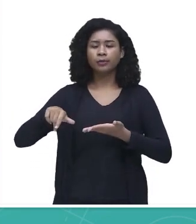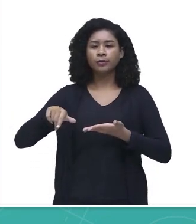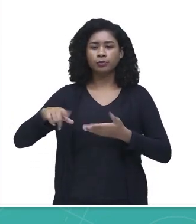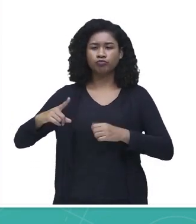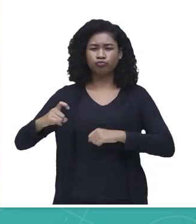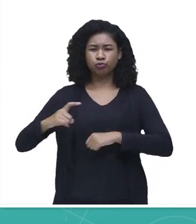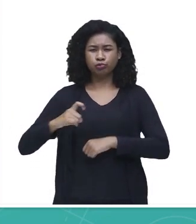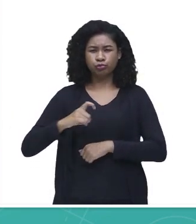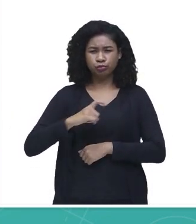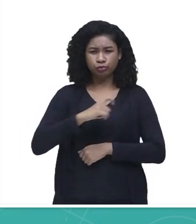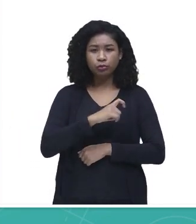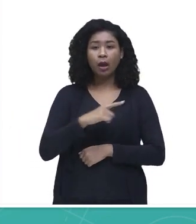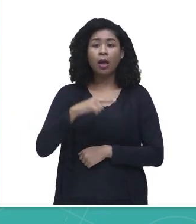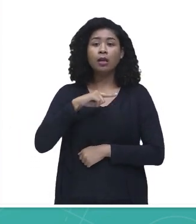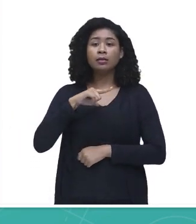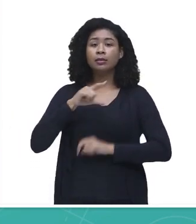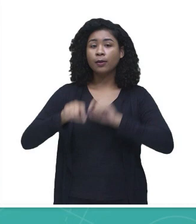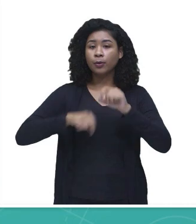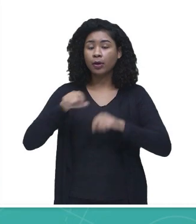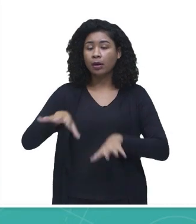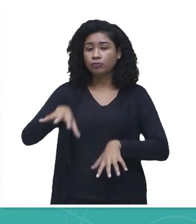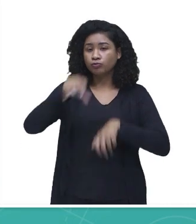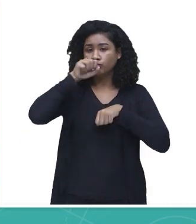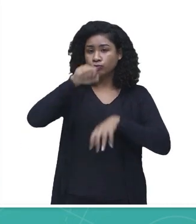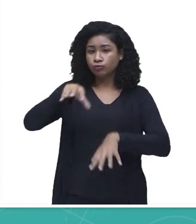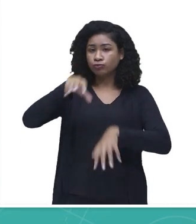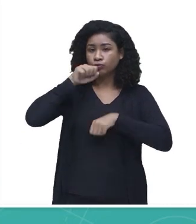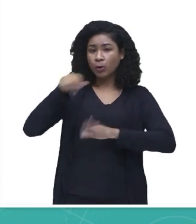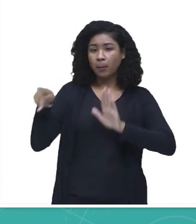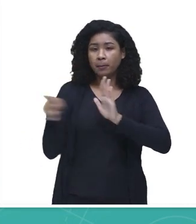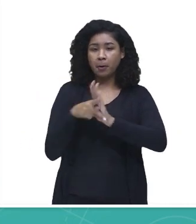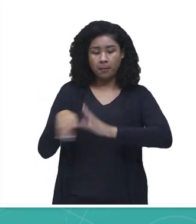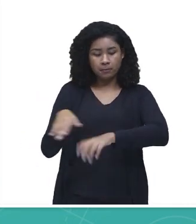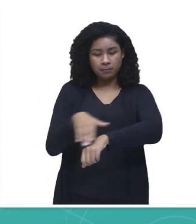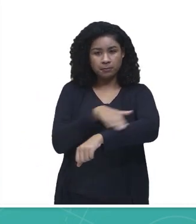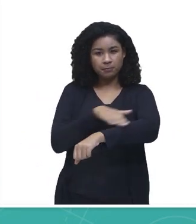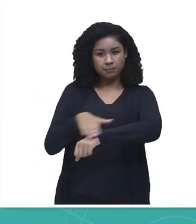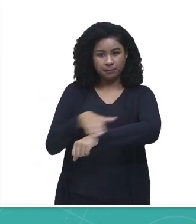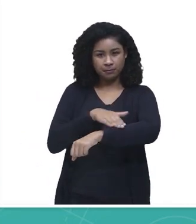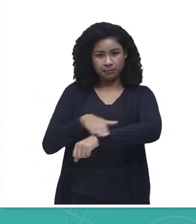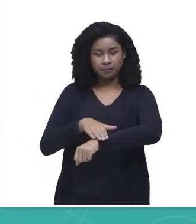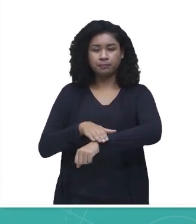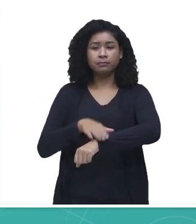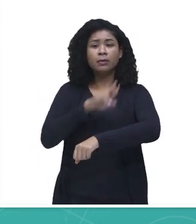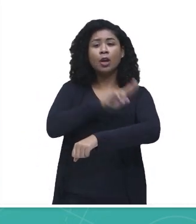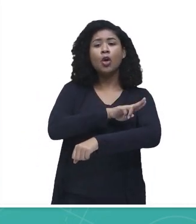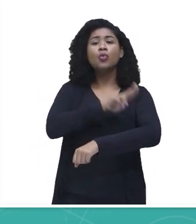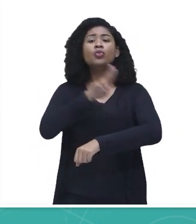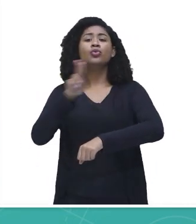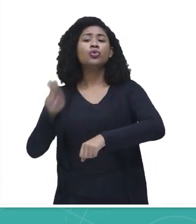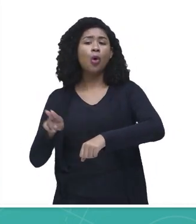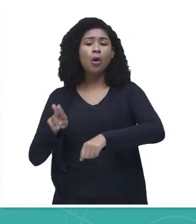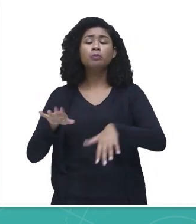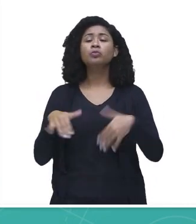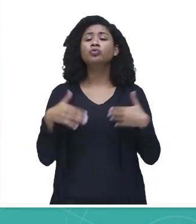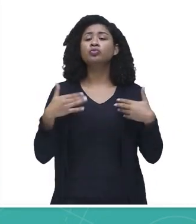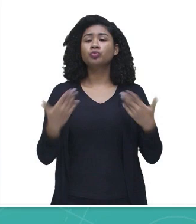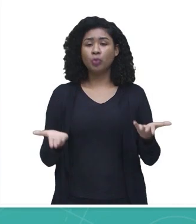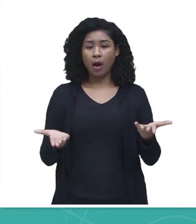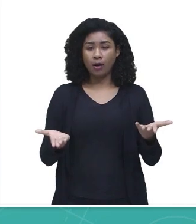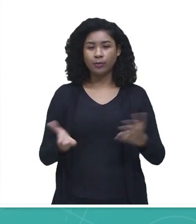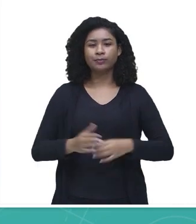trocas gasosas acontecem por difusão na pele do animal. Esse tipo de respiração é denominada de